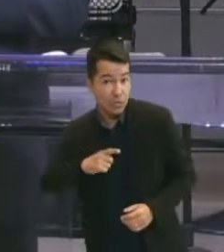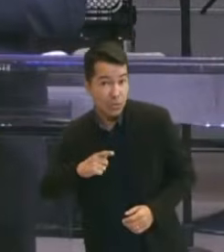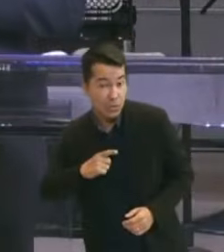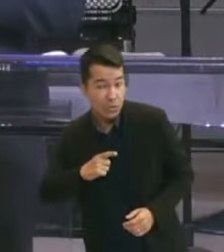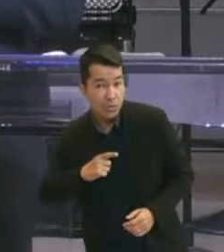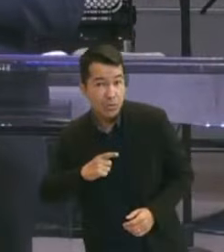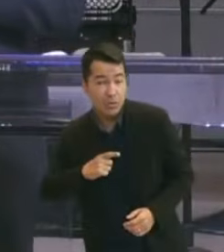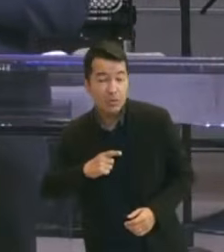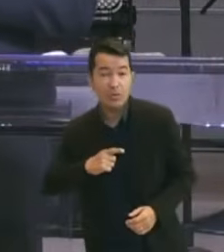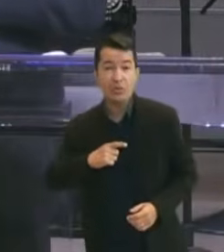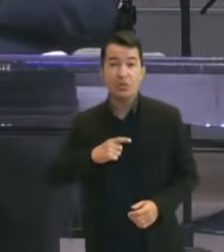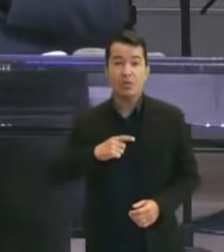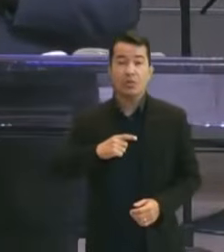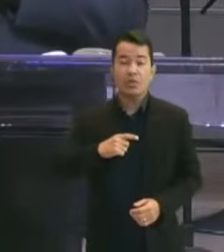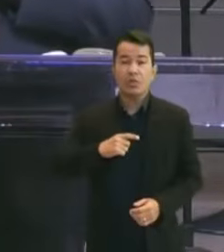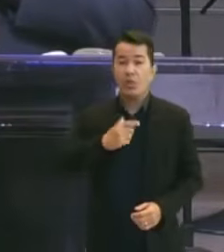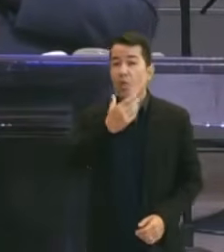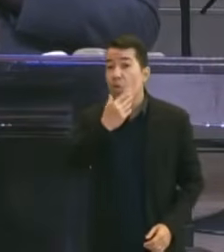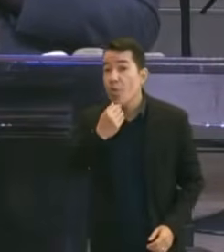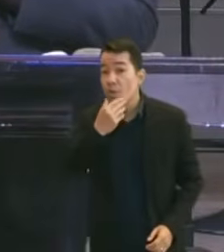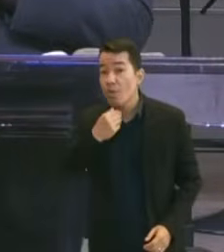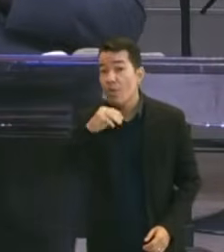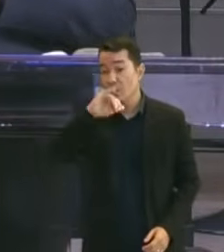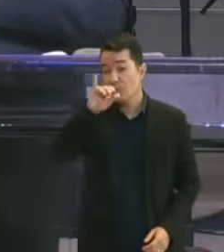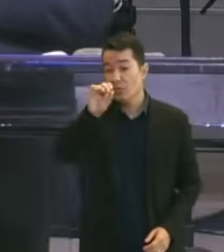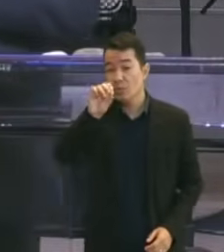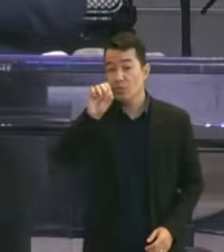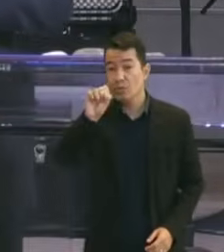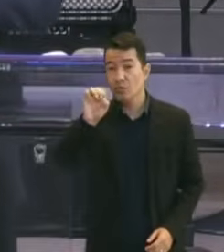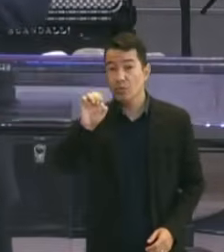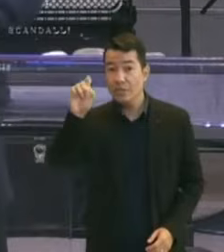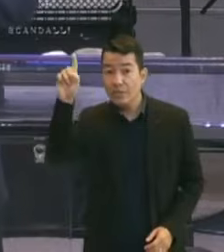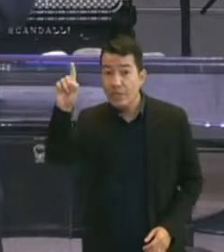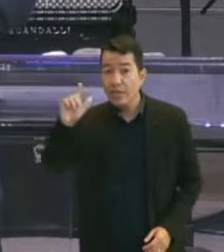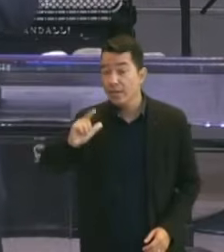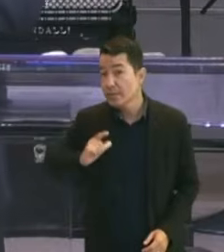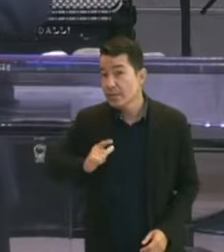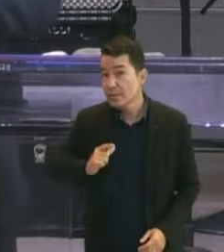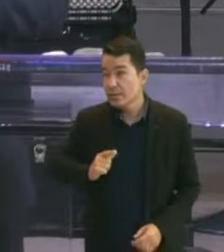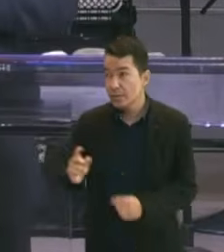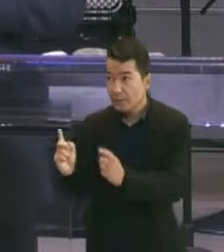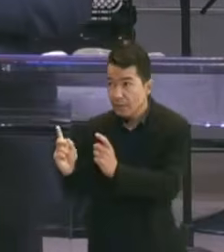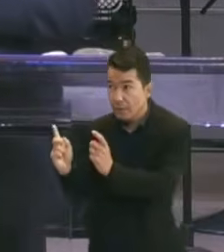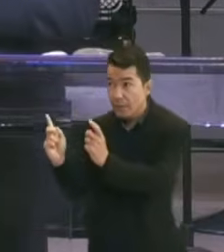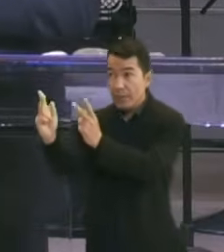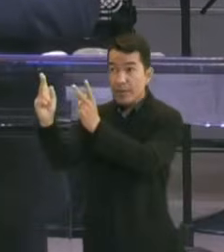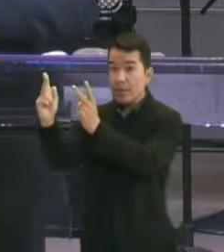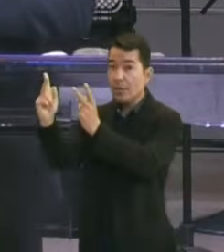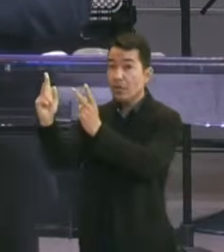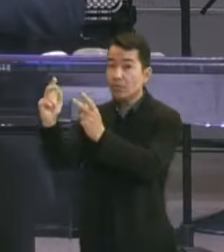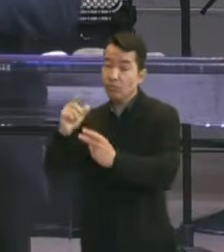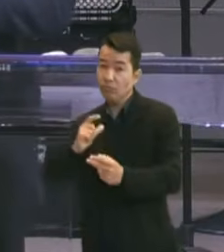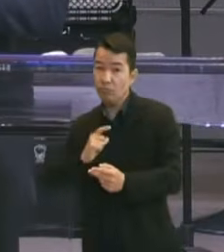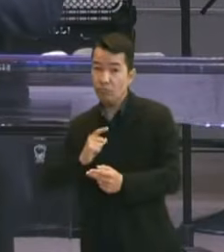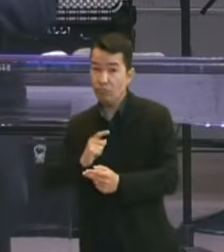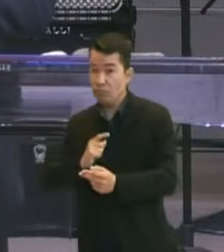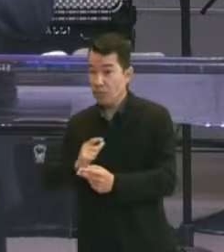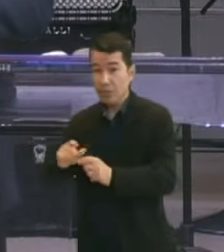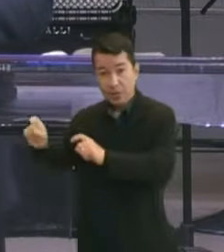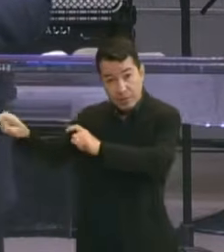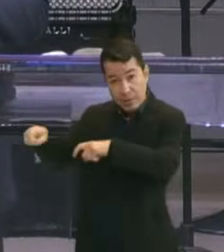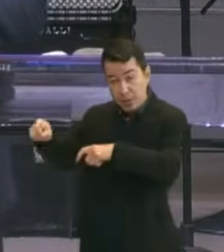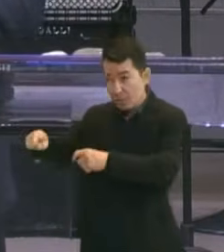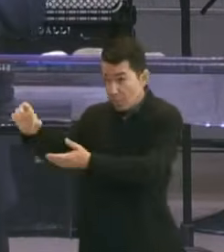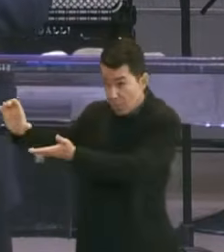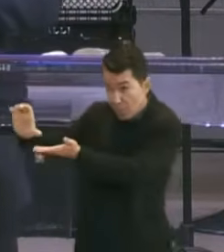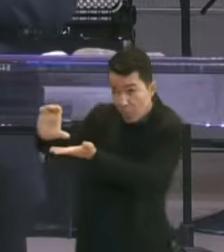José vendeu um terreno dele e entregou o dinheiro aos apóstolos. José era levita e havia nascido na